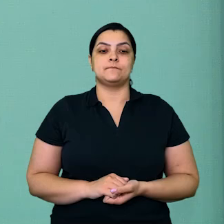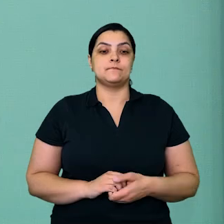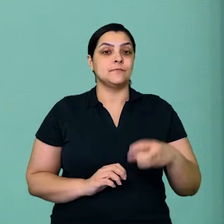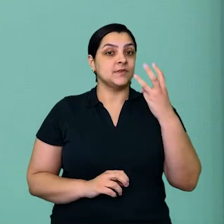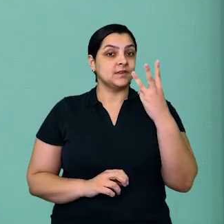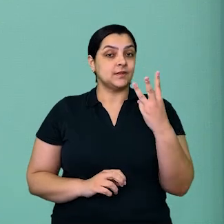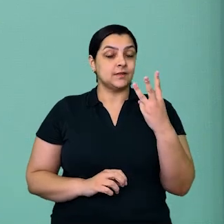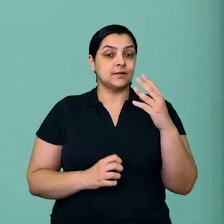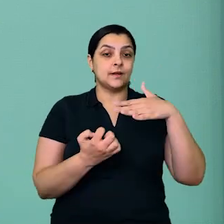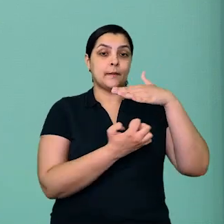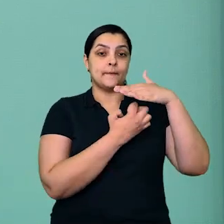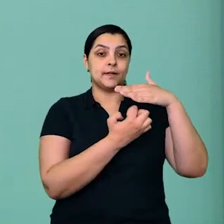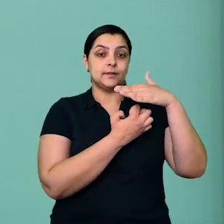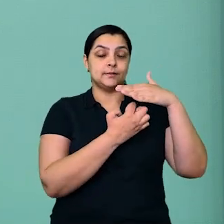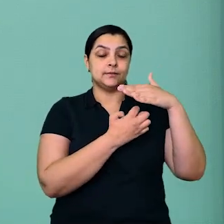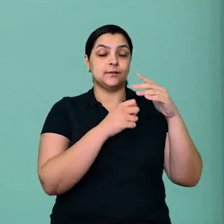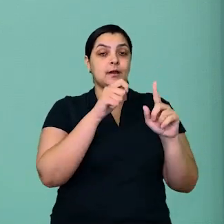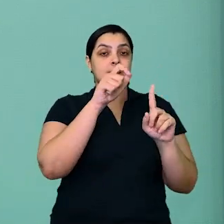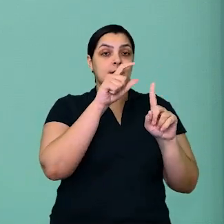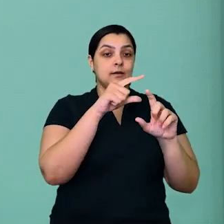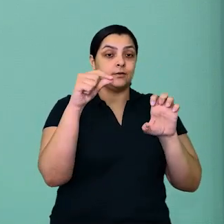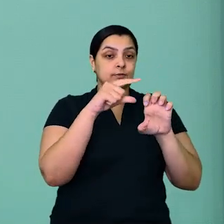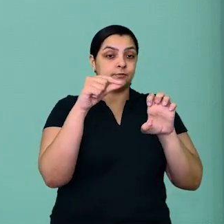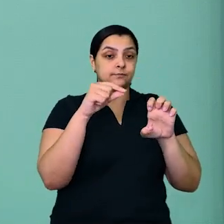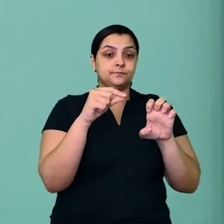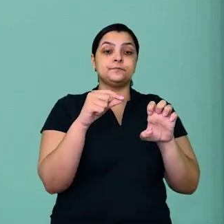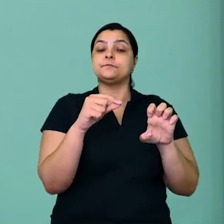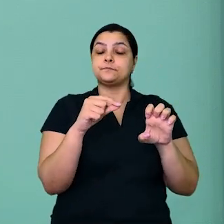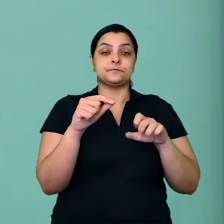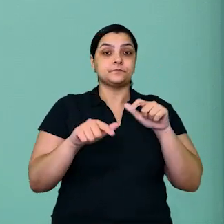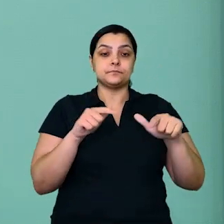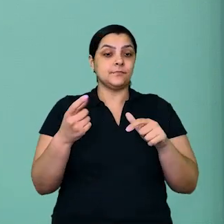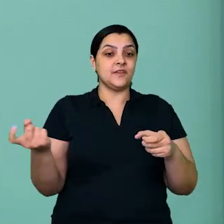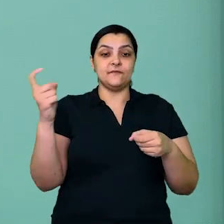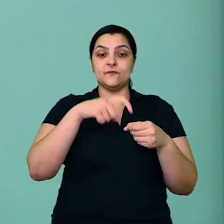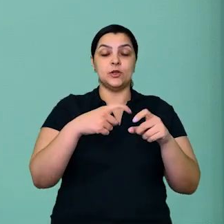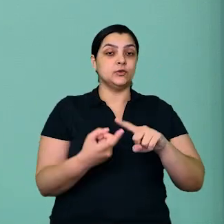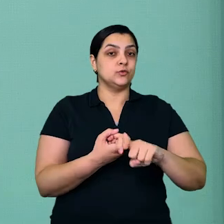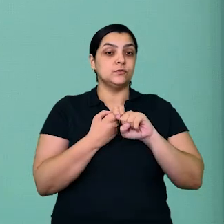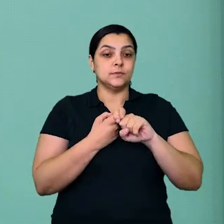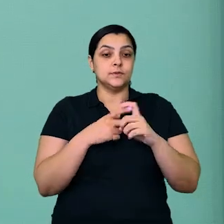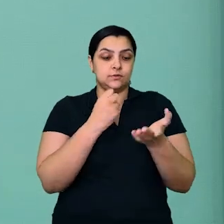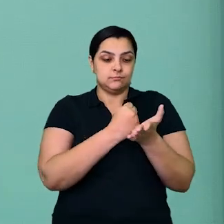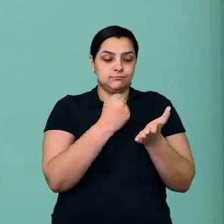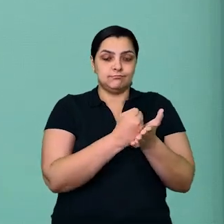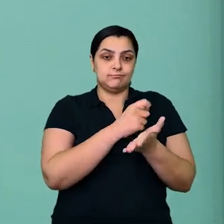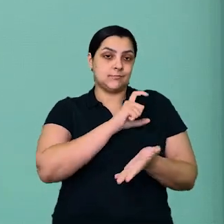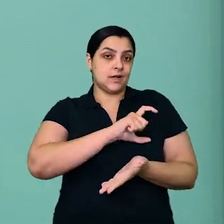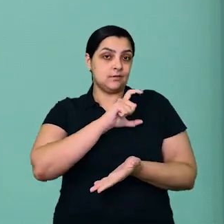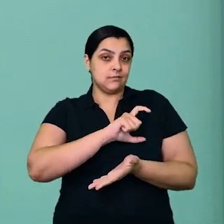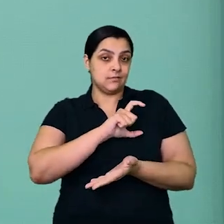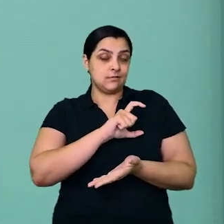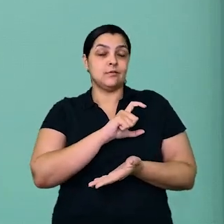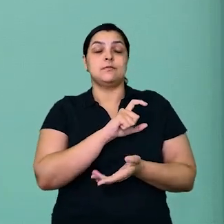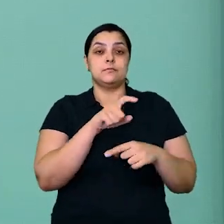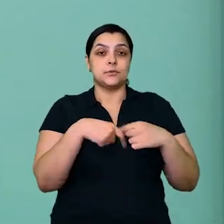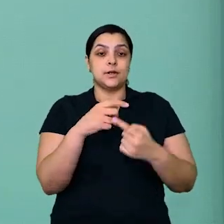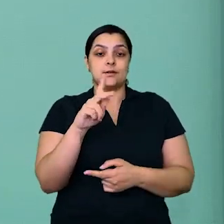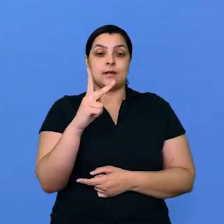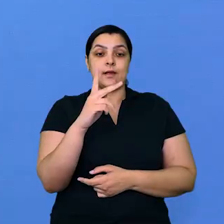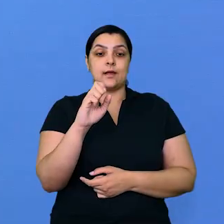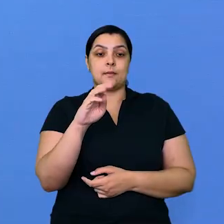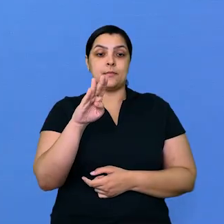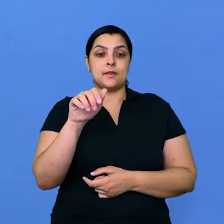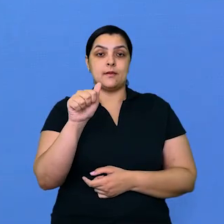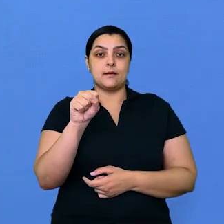Três empresários com dívidas trabalhistas em execução não conseguiram reverter a suspensão das carteiras de motorista por meio de habeas